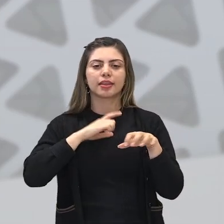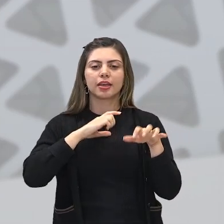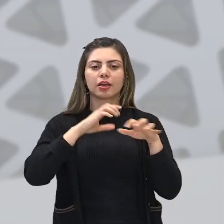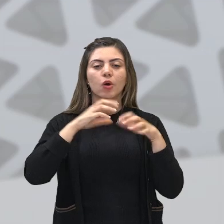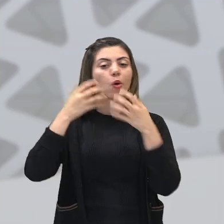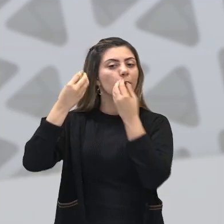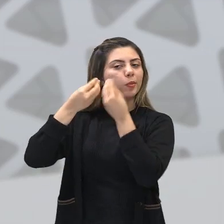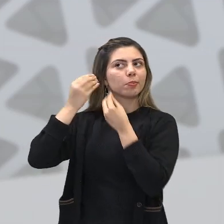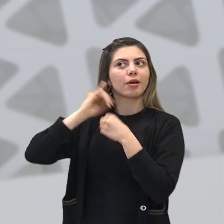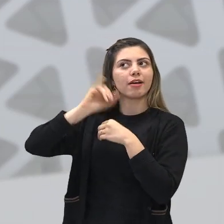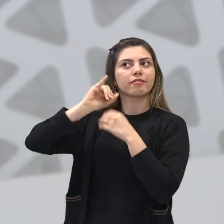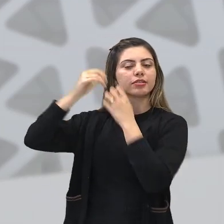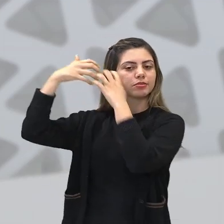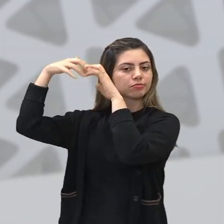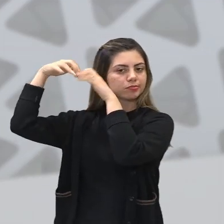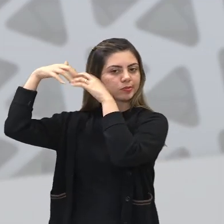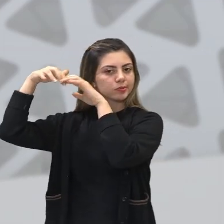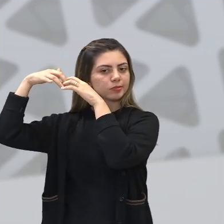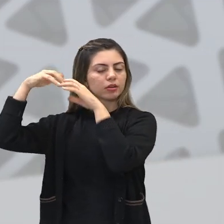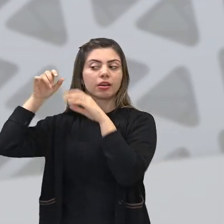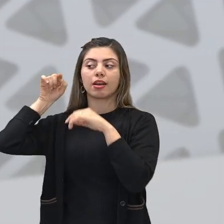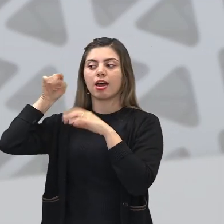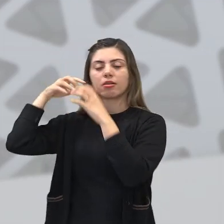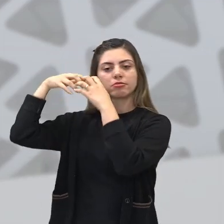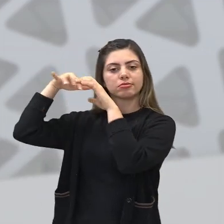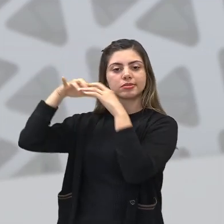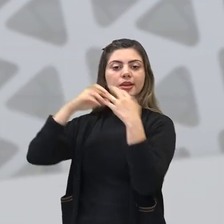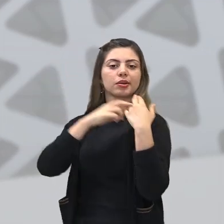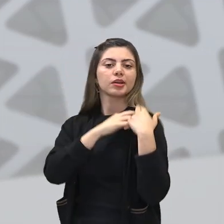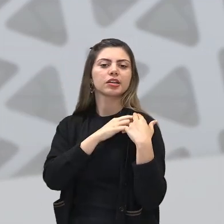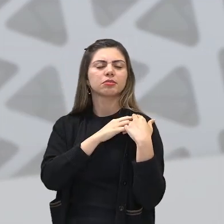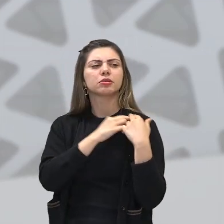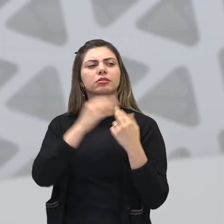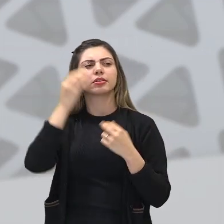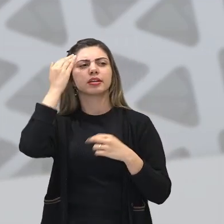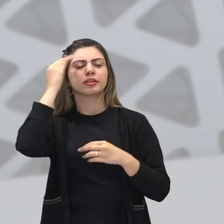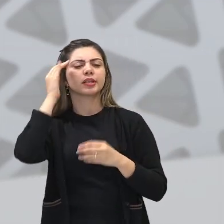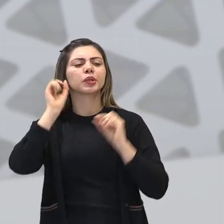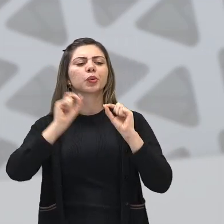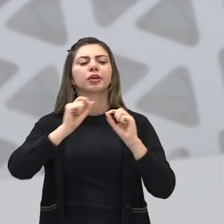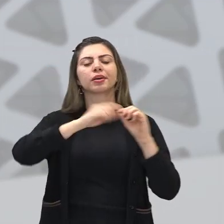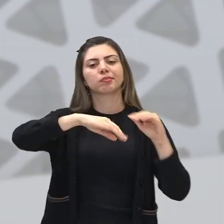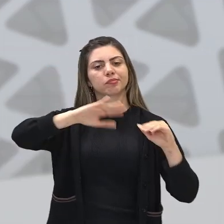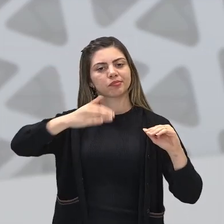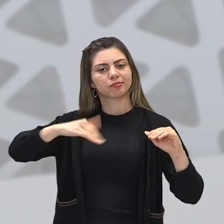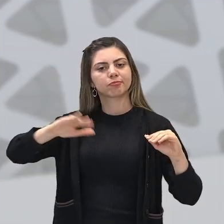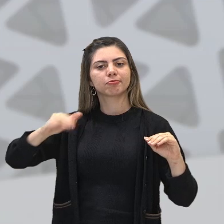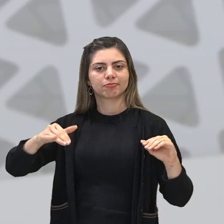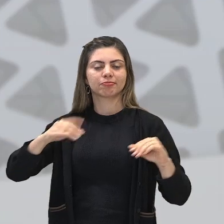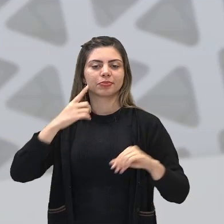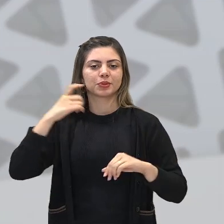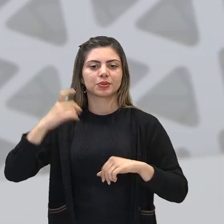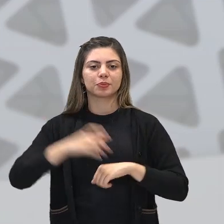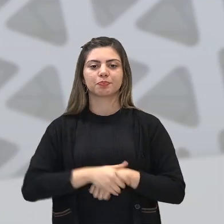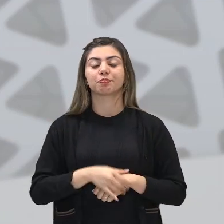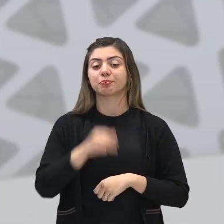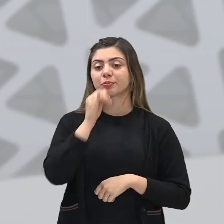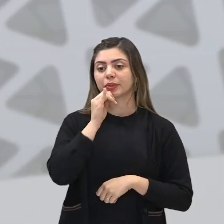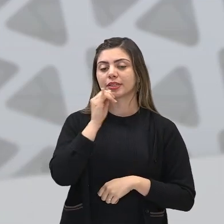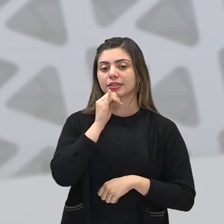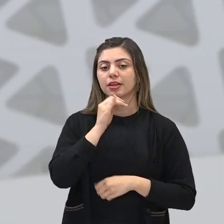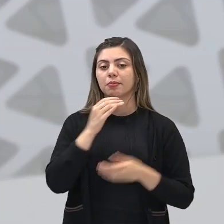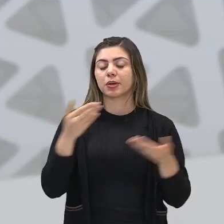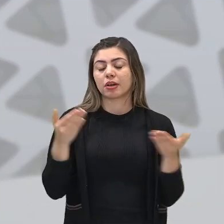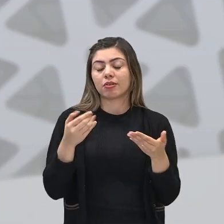o nosso cérebro. E é o cérebro que vai fazer a interpretação. Que som é esse? Por exemplo, eu